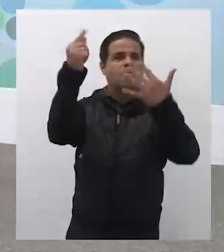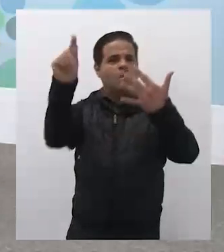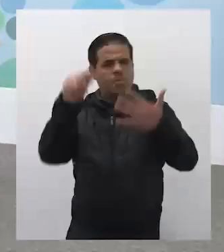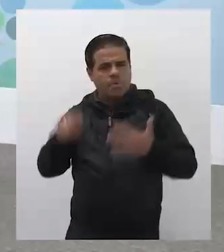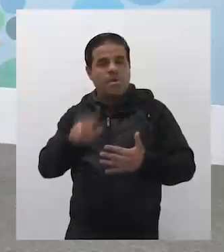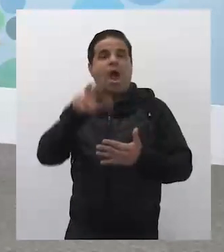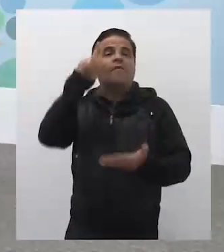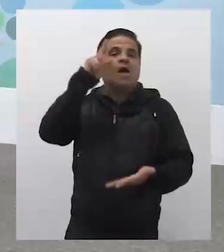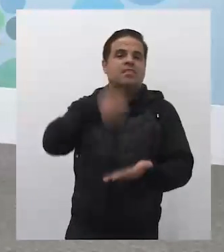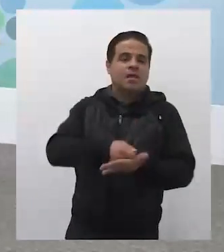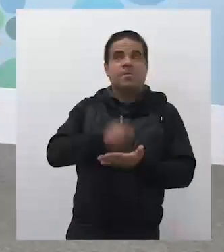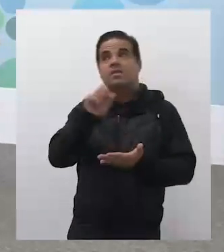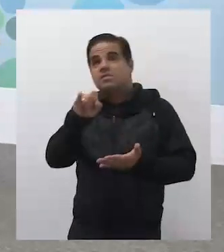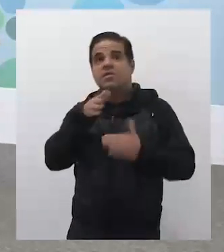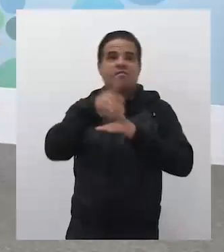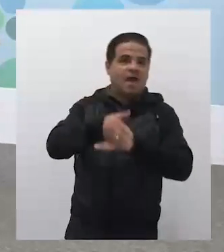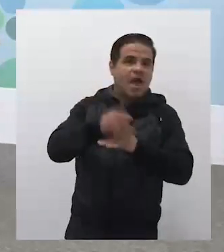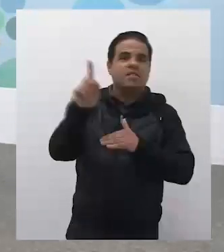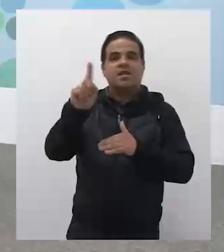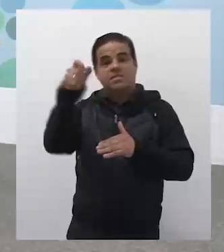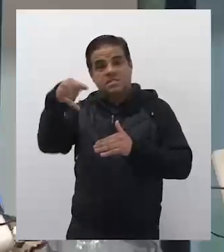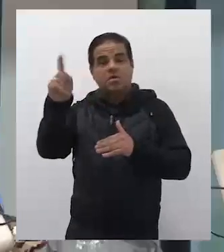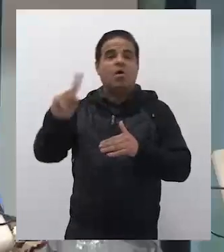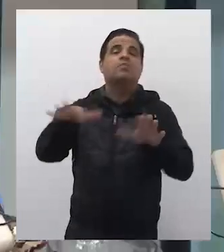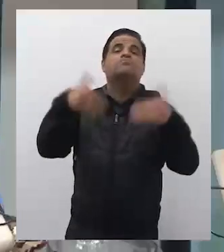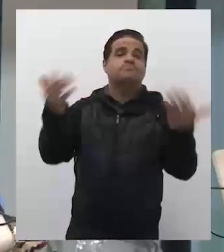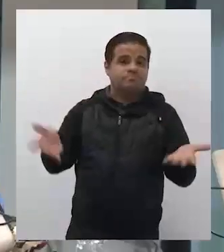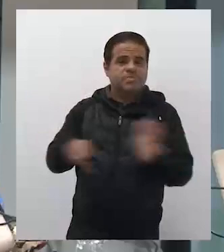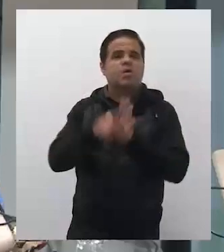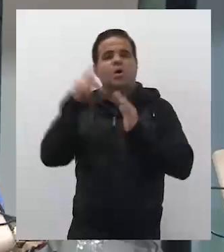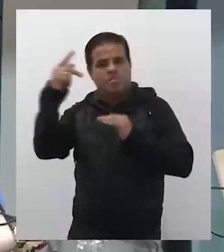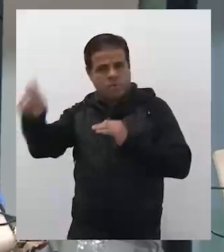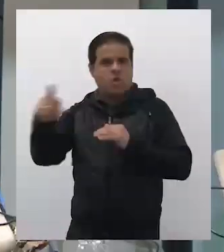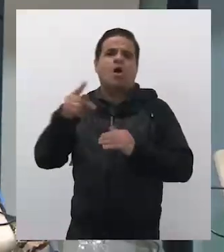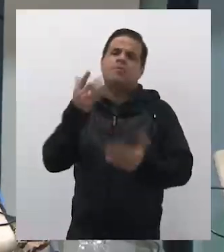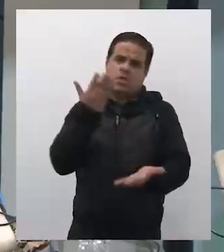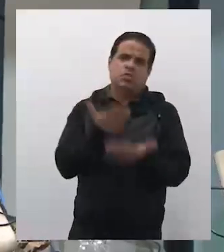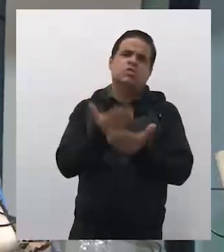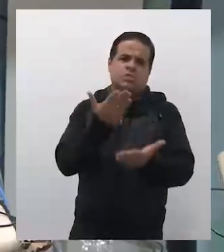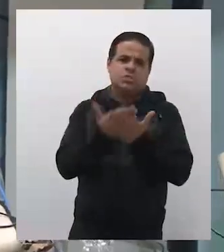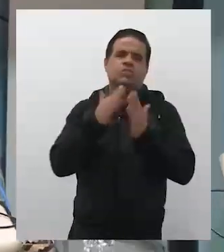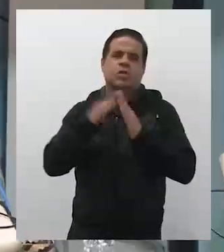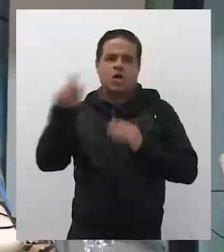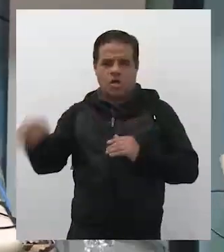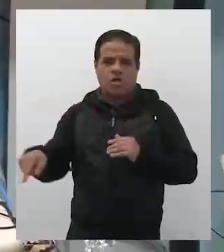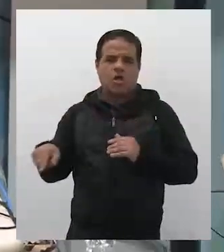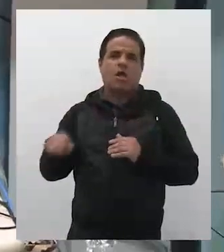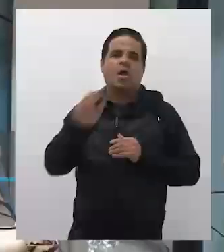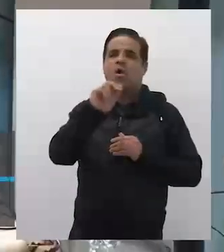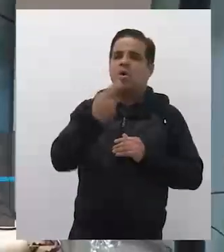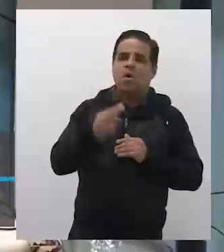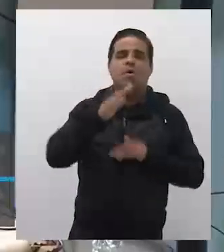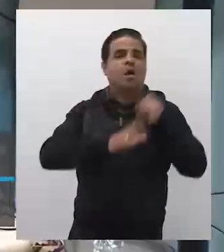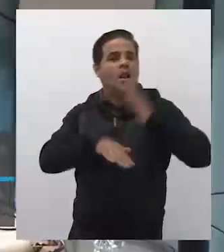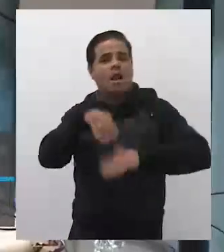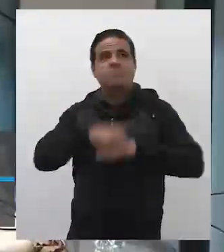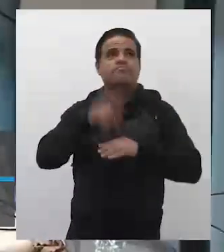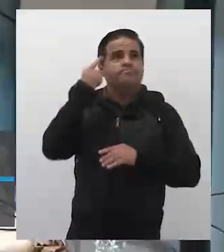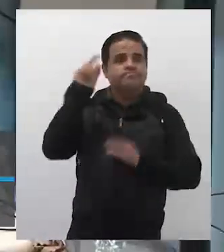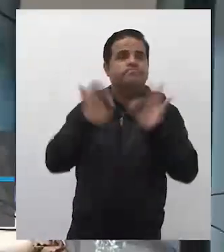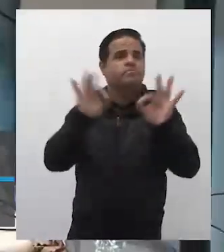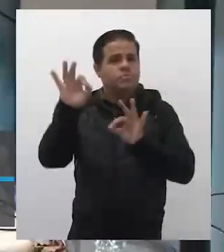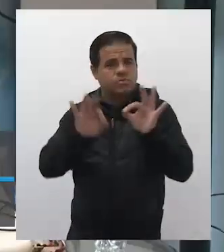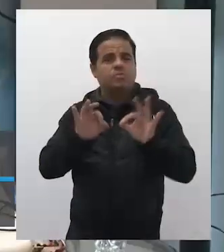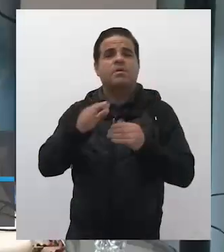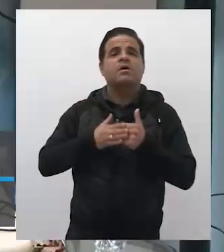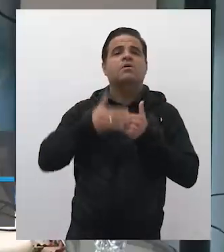vai determinar se vai entrar ou não, é a própria escola, é quem elaborou esse plano